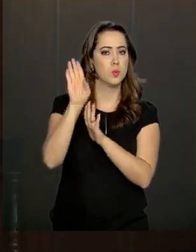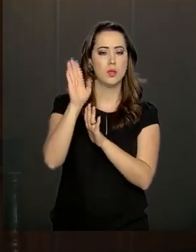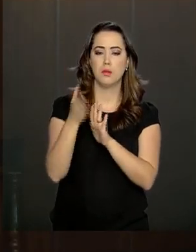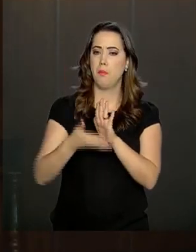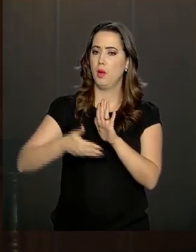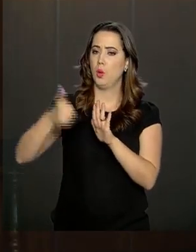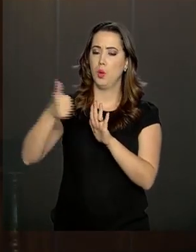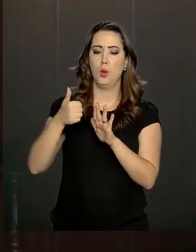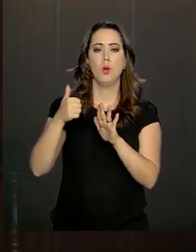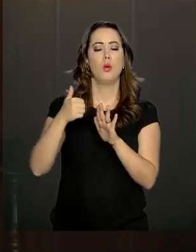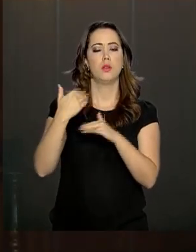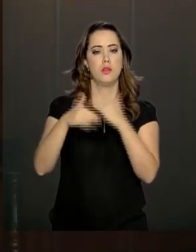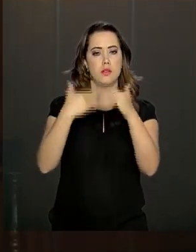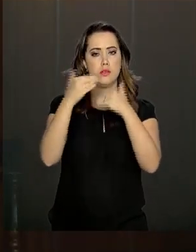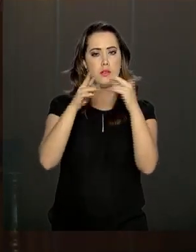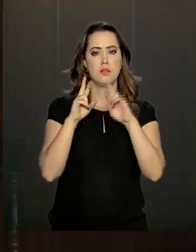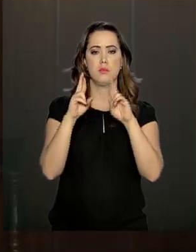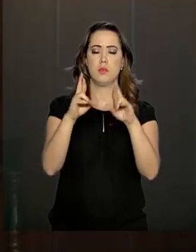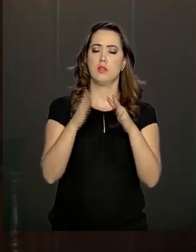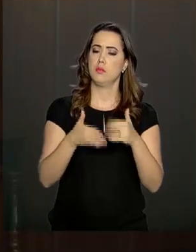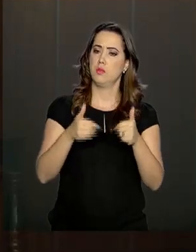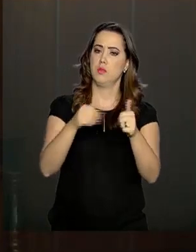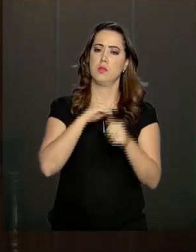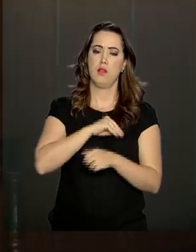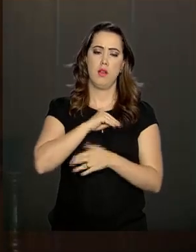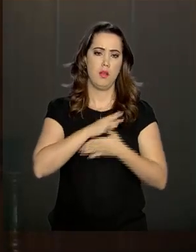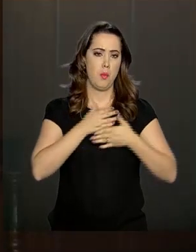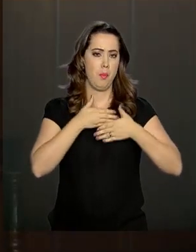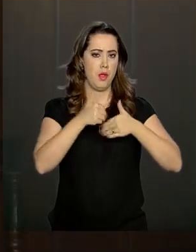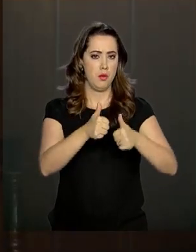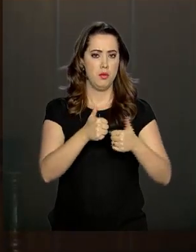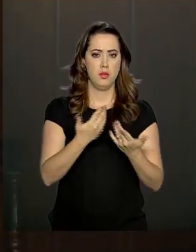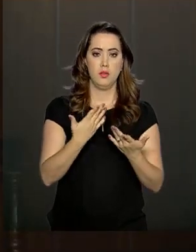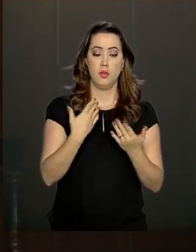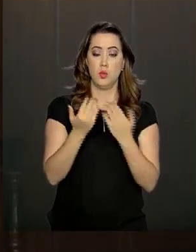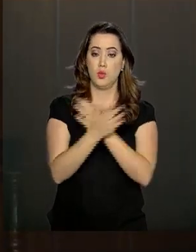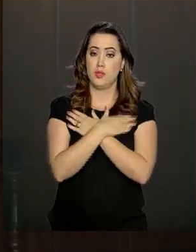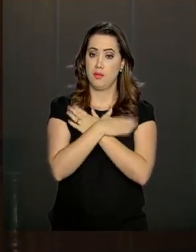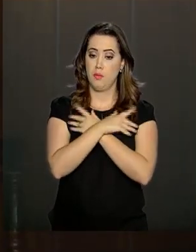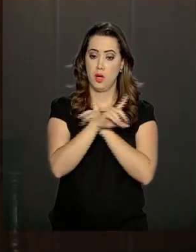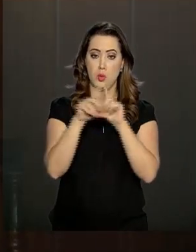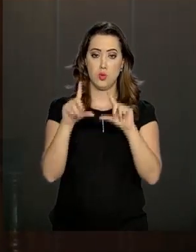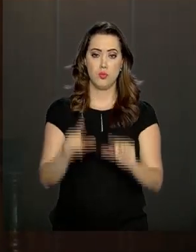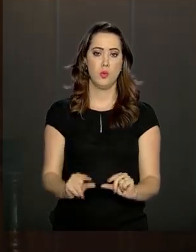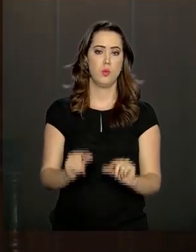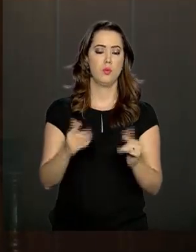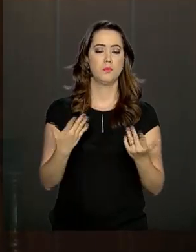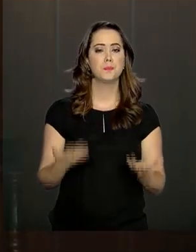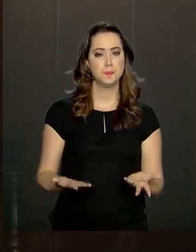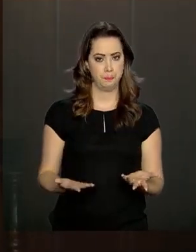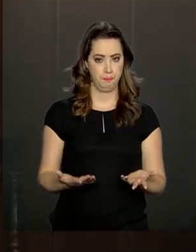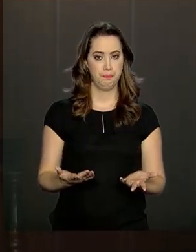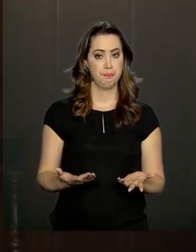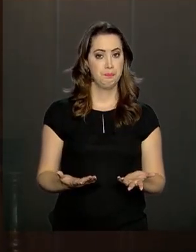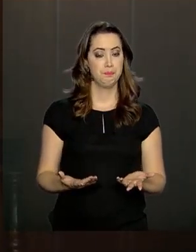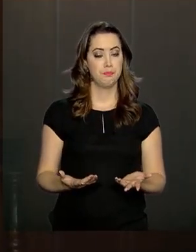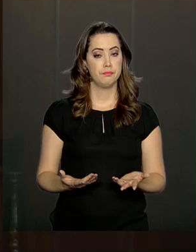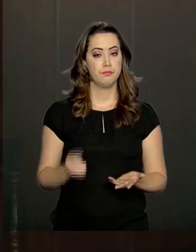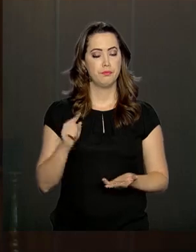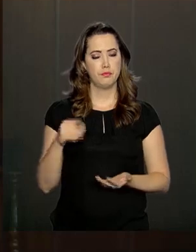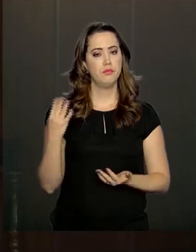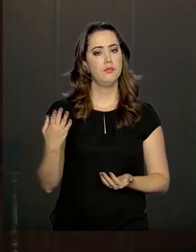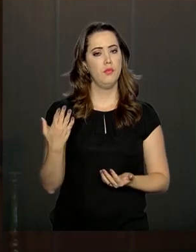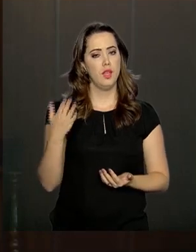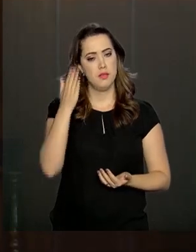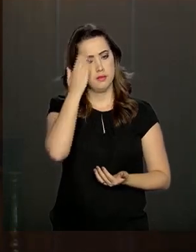E as perspectivas melhoraram muito, os salários aumentaram, o desemprego reduziu-se dramaticamente. Então, isso é